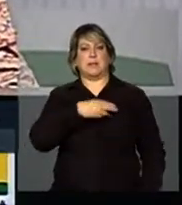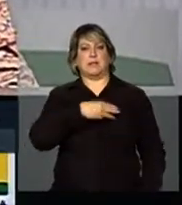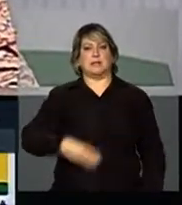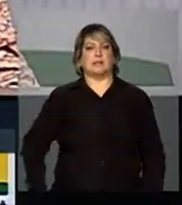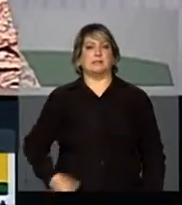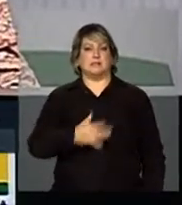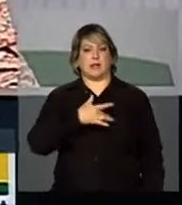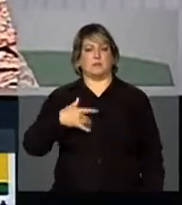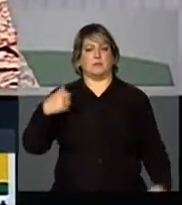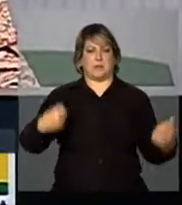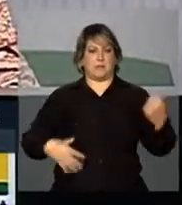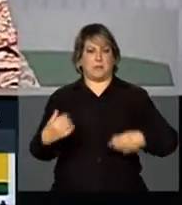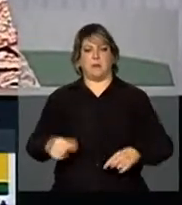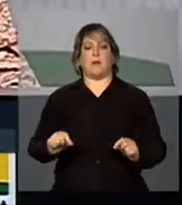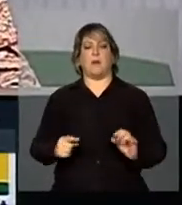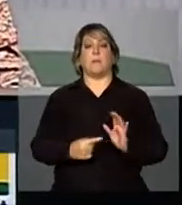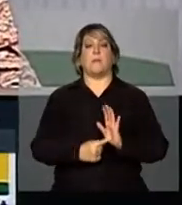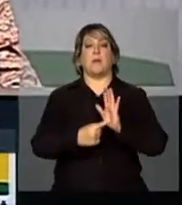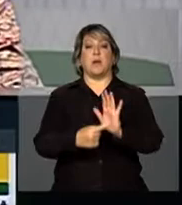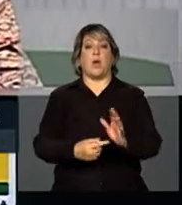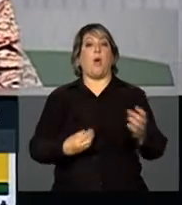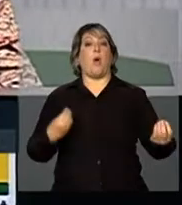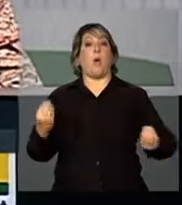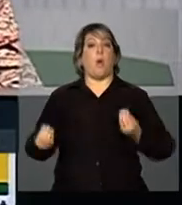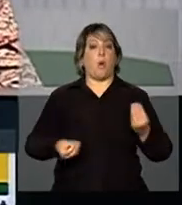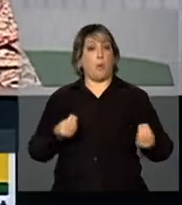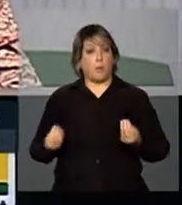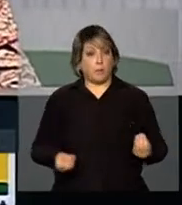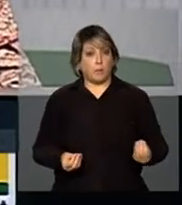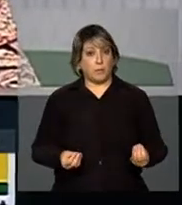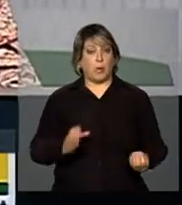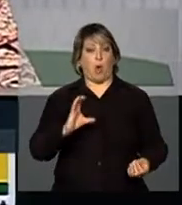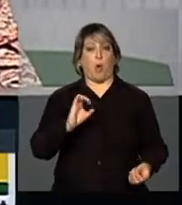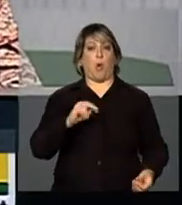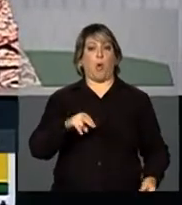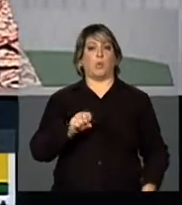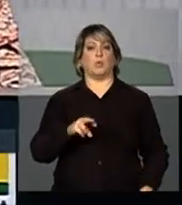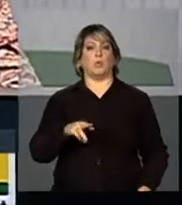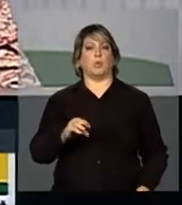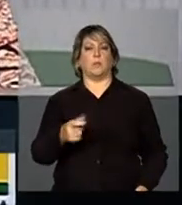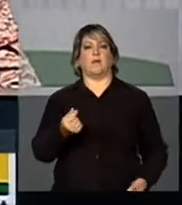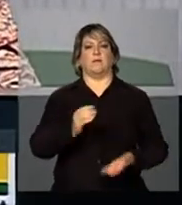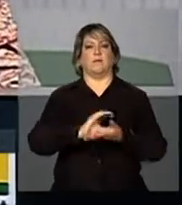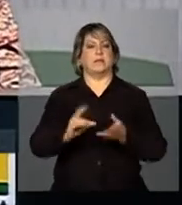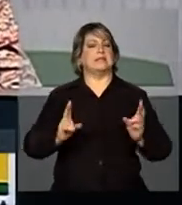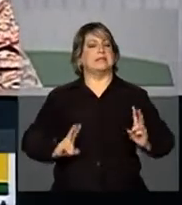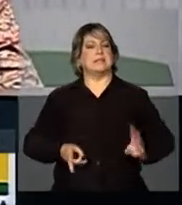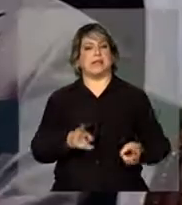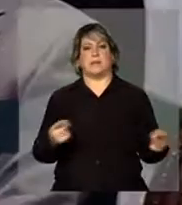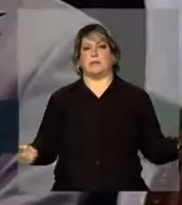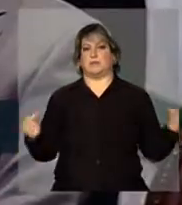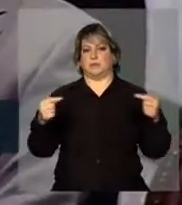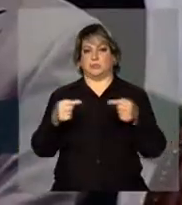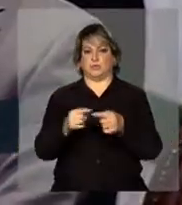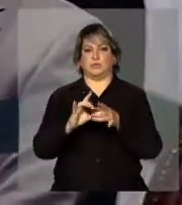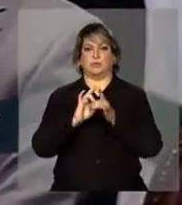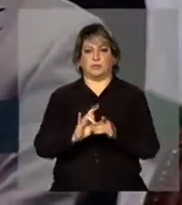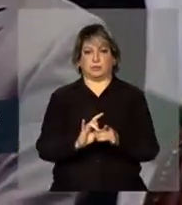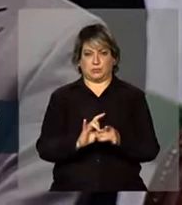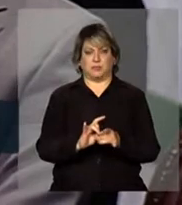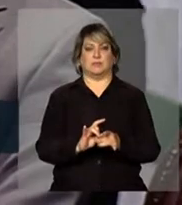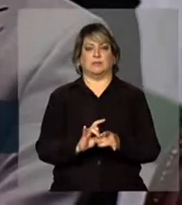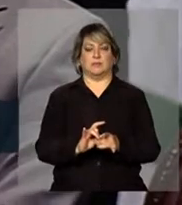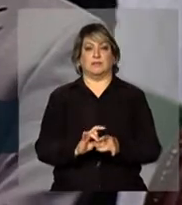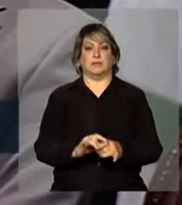foi mostrar como consumo investimento sempre andam de mãos dadas Aliás quando